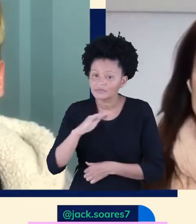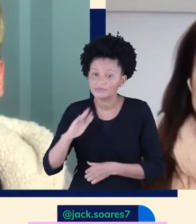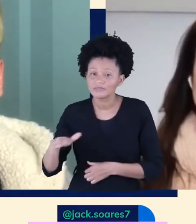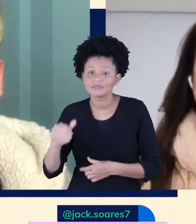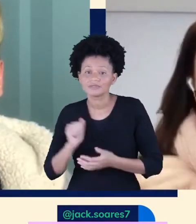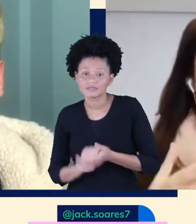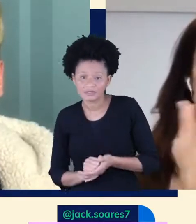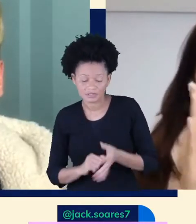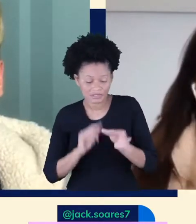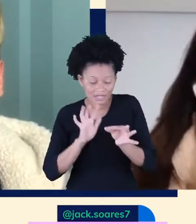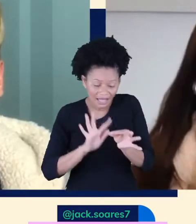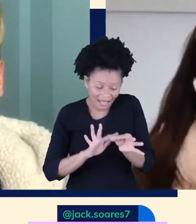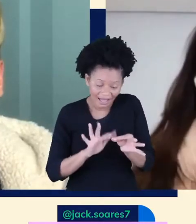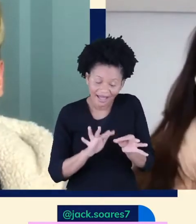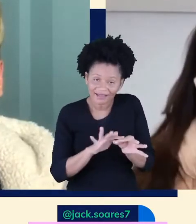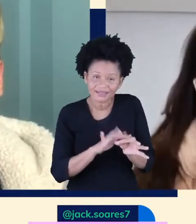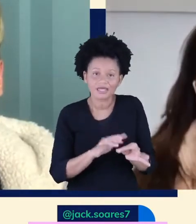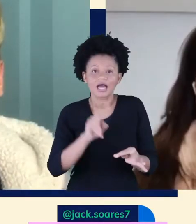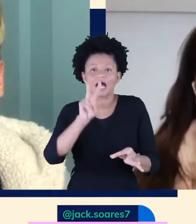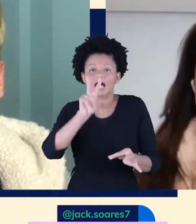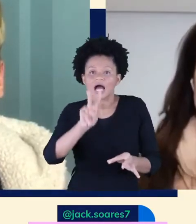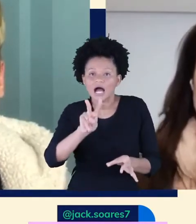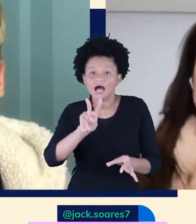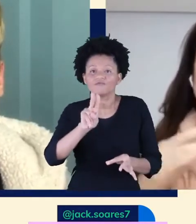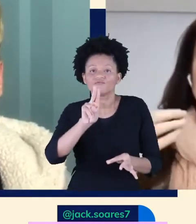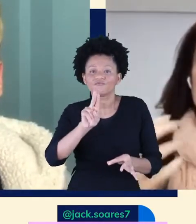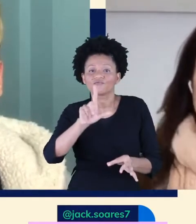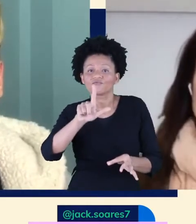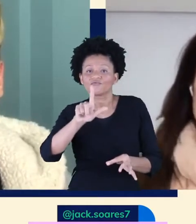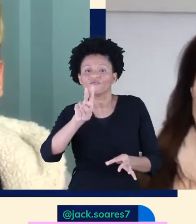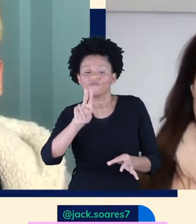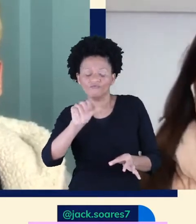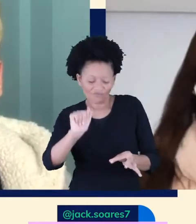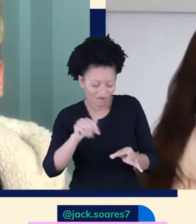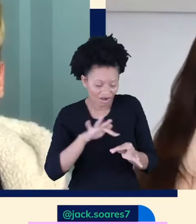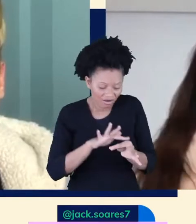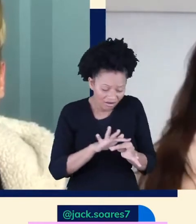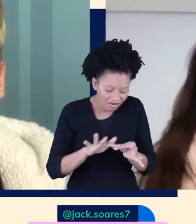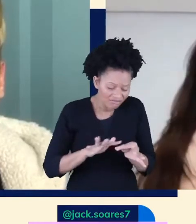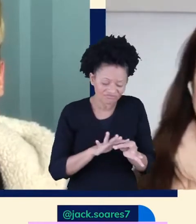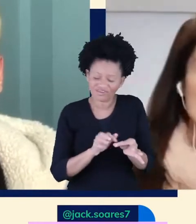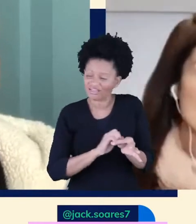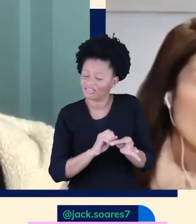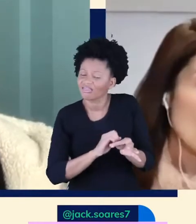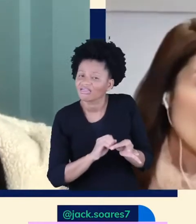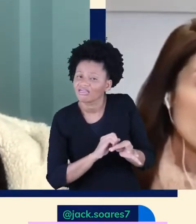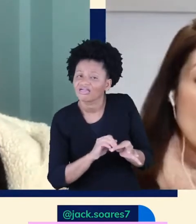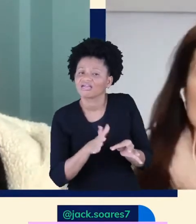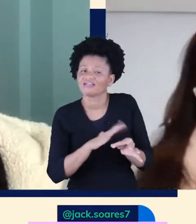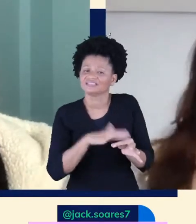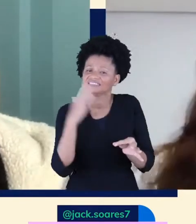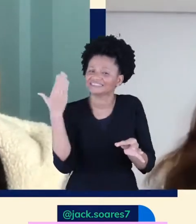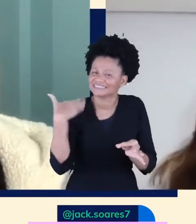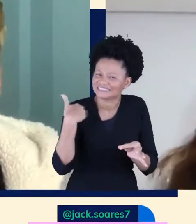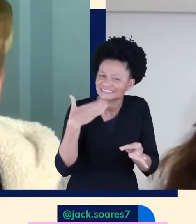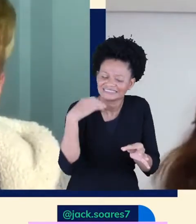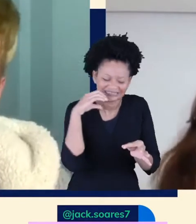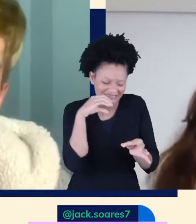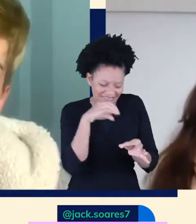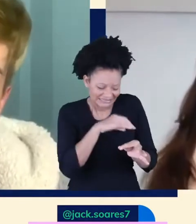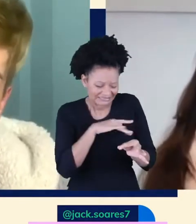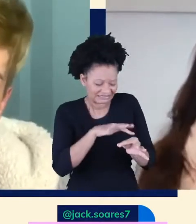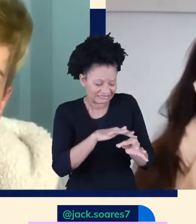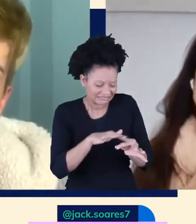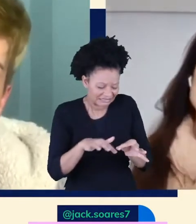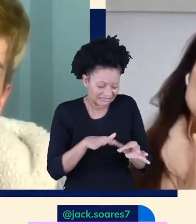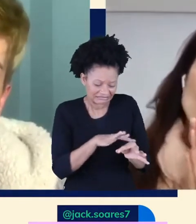para a criança, a vulva ela é cheia de dobrinha, né? Então a criança vai pegar porque vai coçar, às vezes vai incomodar, às vezes vai estar muito